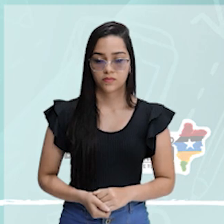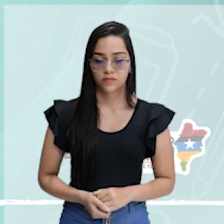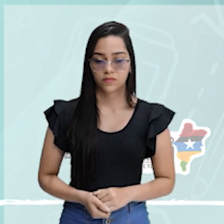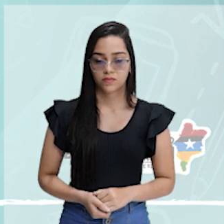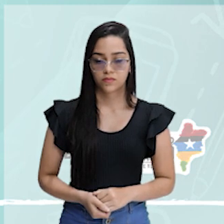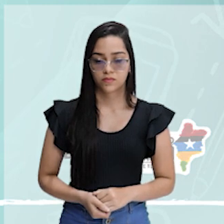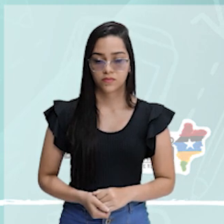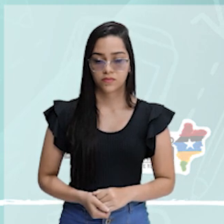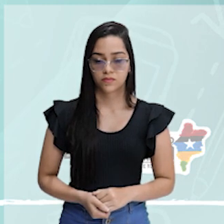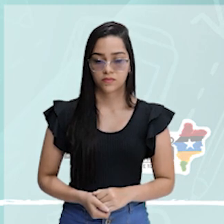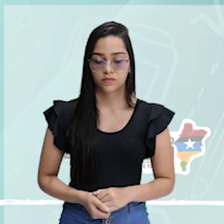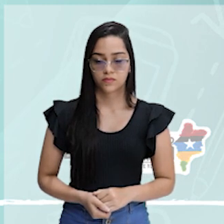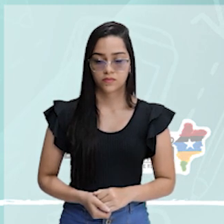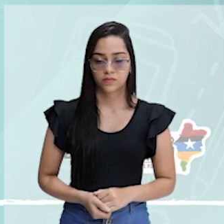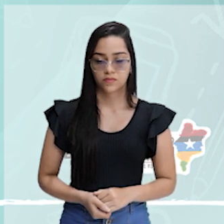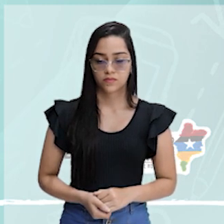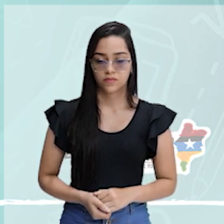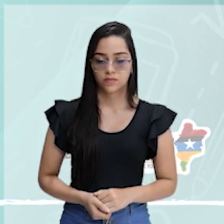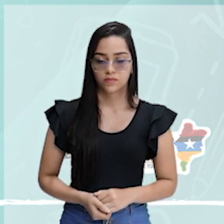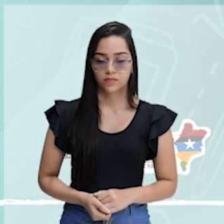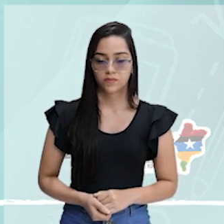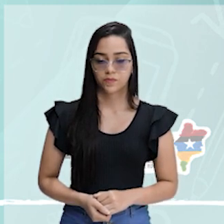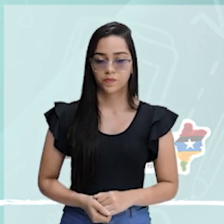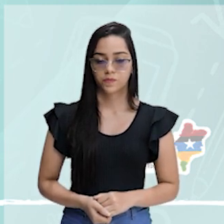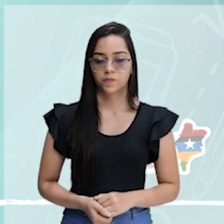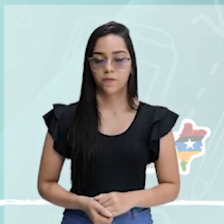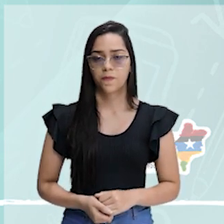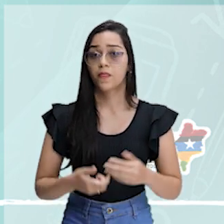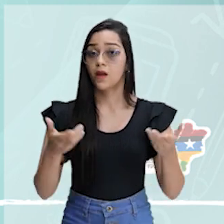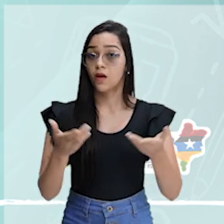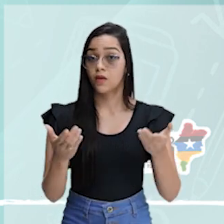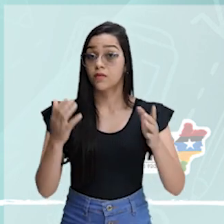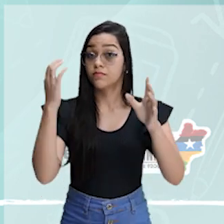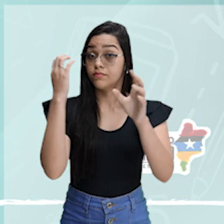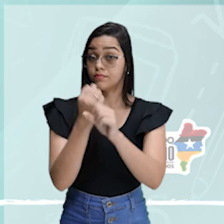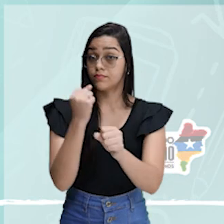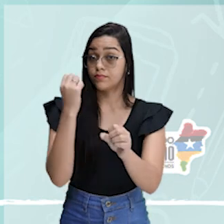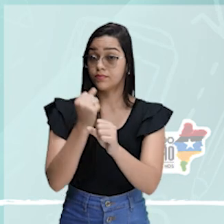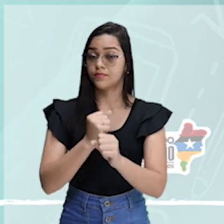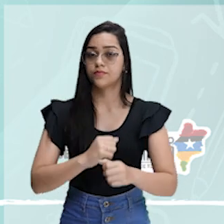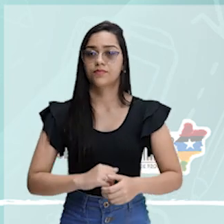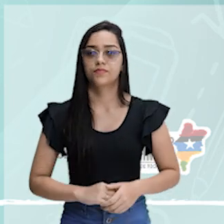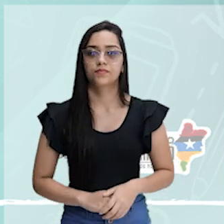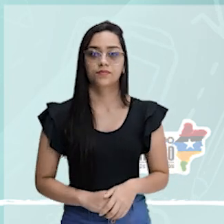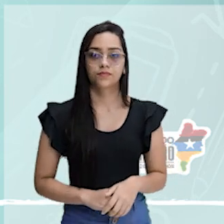Nessas condições, a potência do motor é... Então, vamos lá.